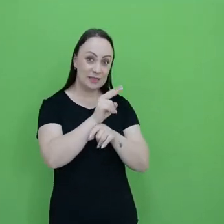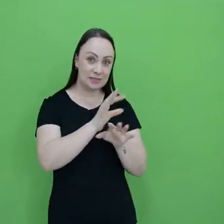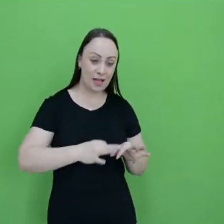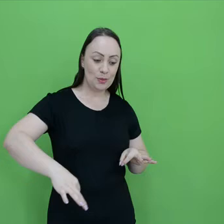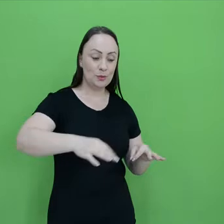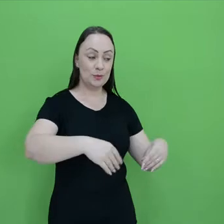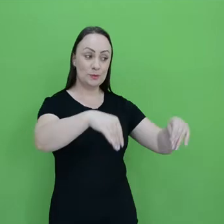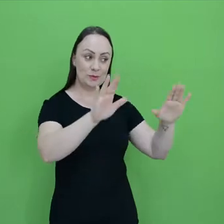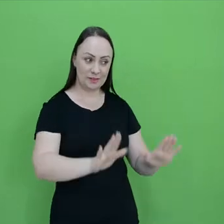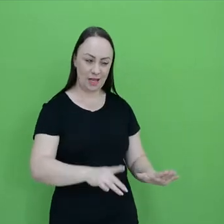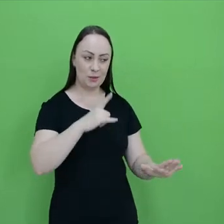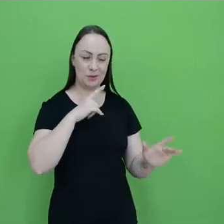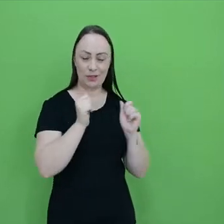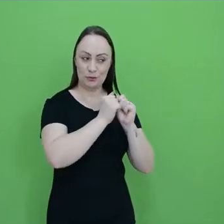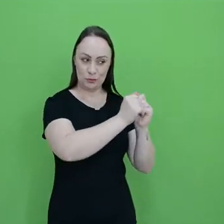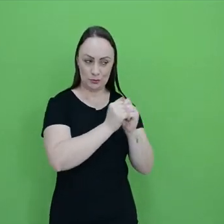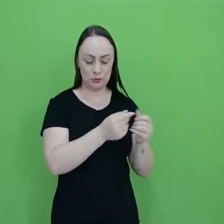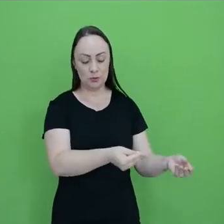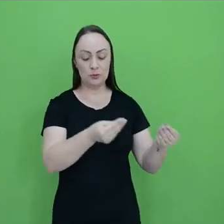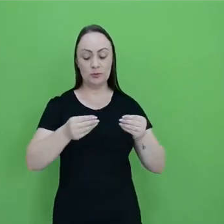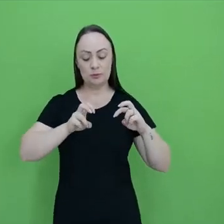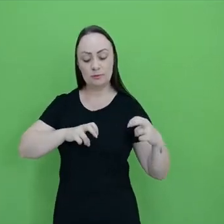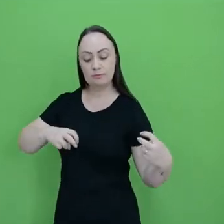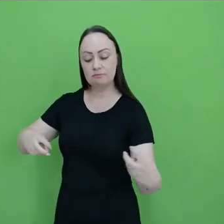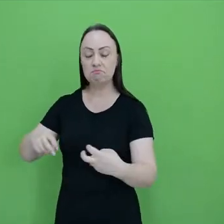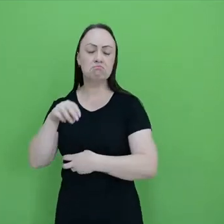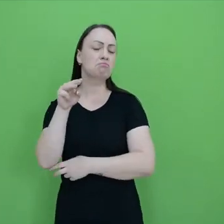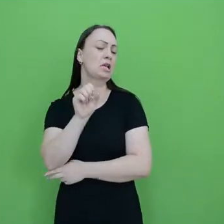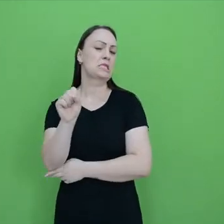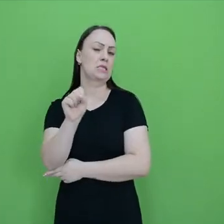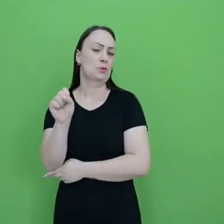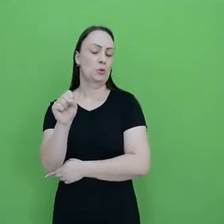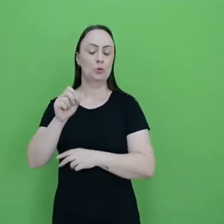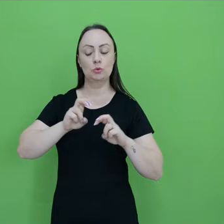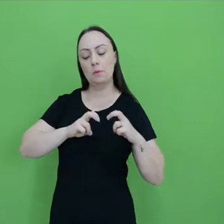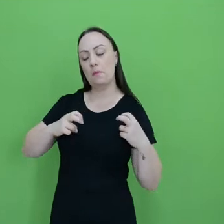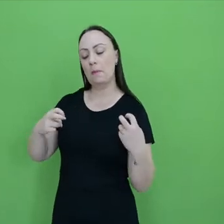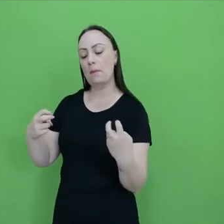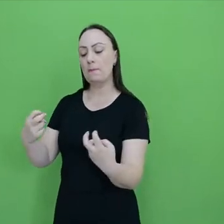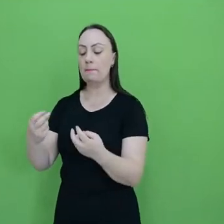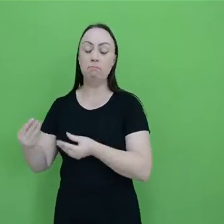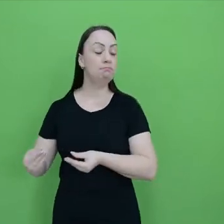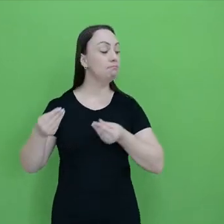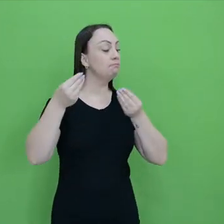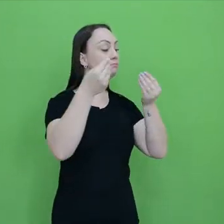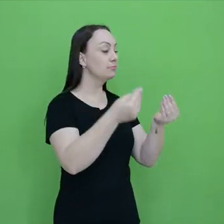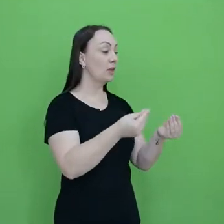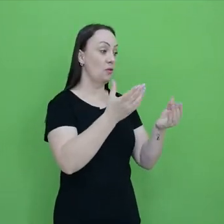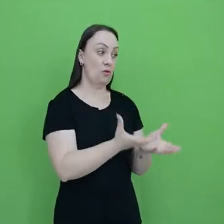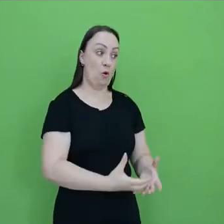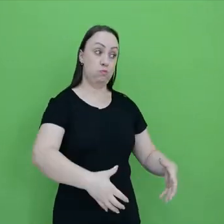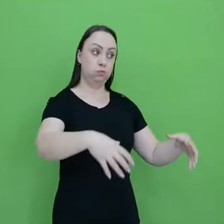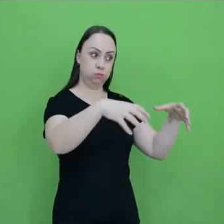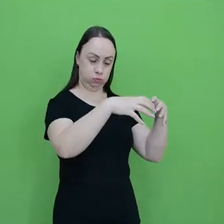saco que trazia consigo. Depois de alguns instantes, fazendo um círculo, devolveram-no cheio